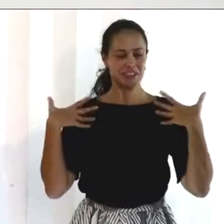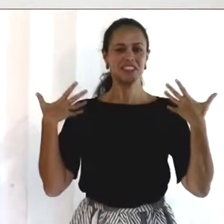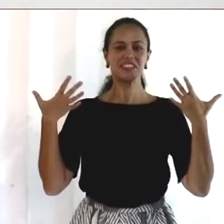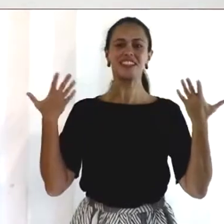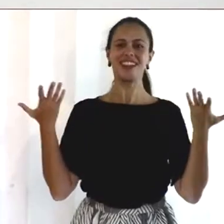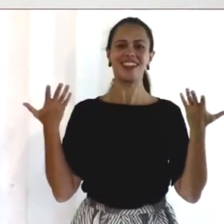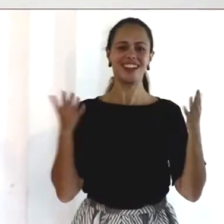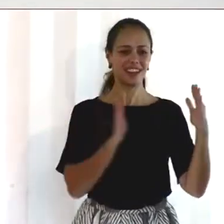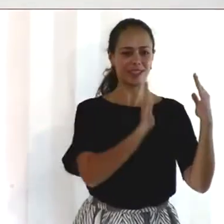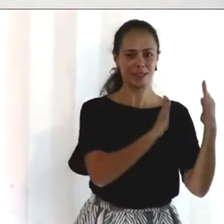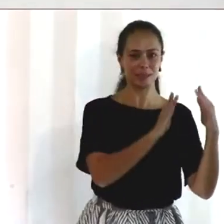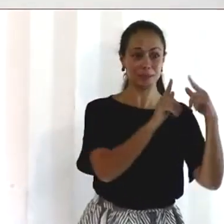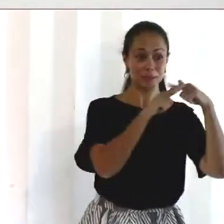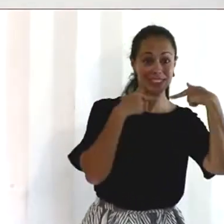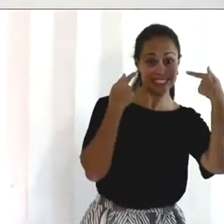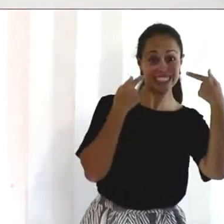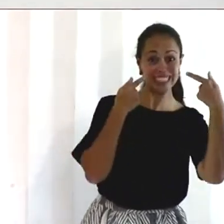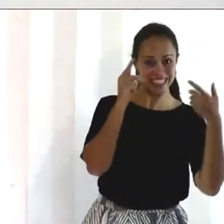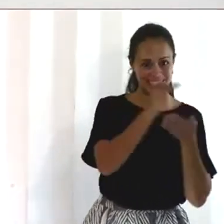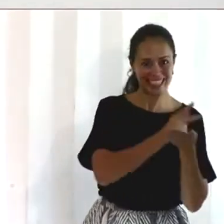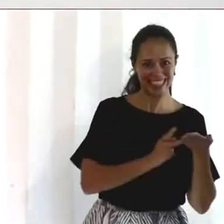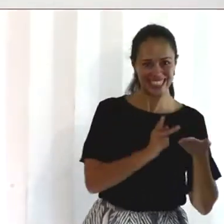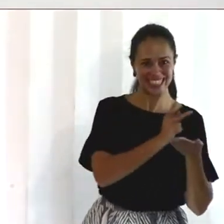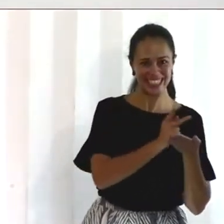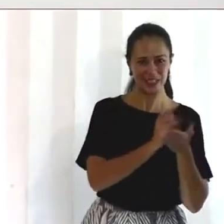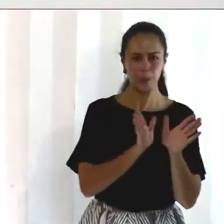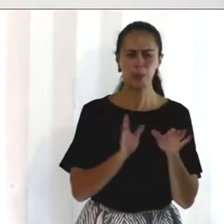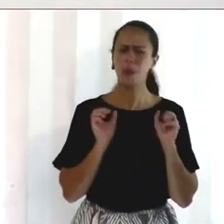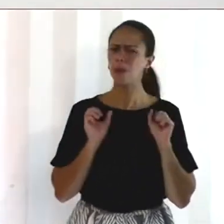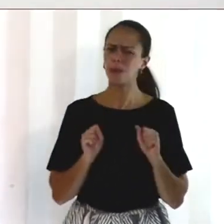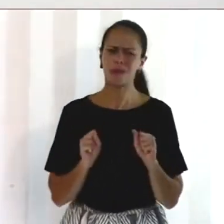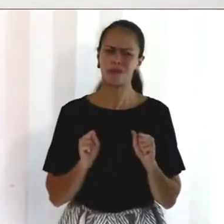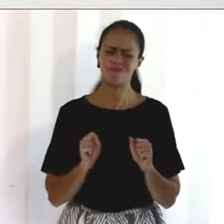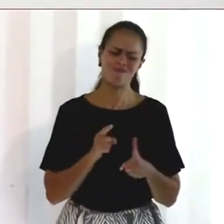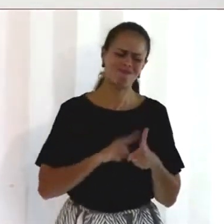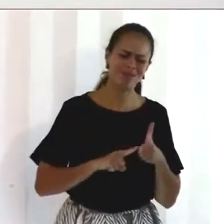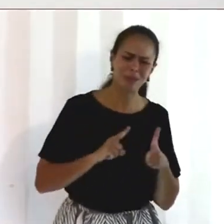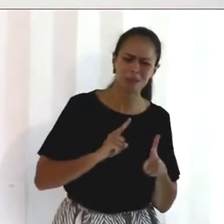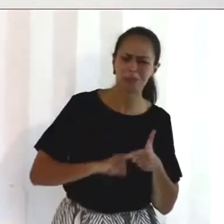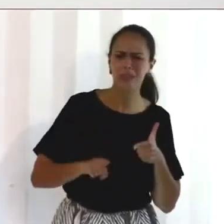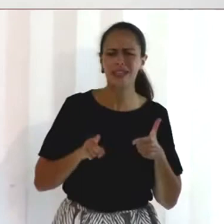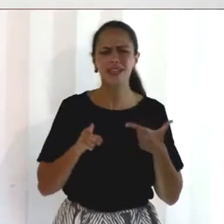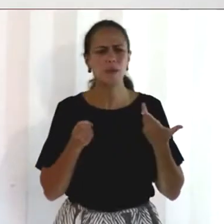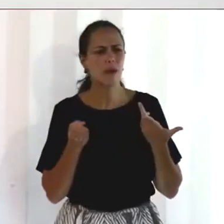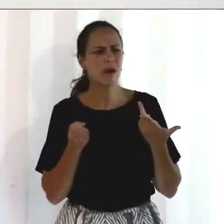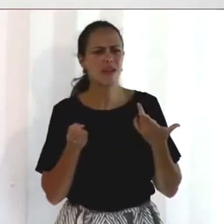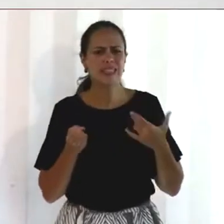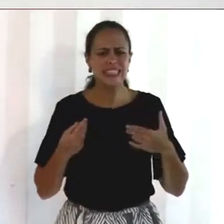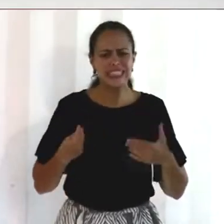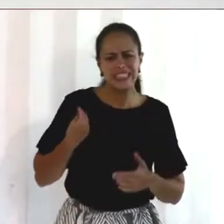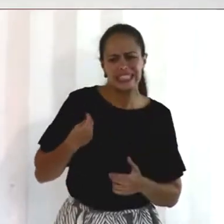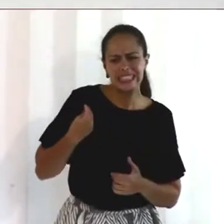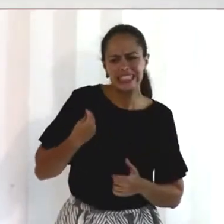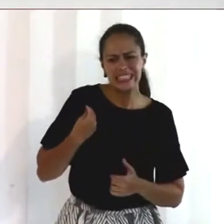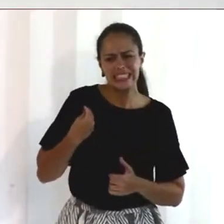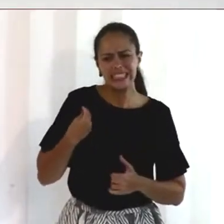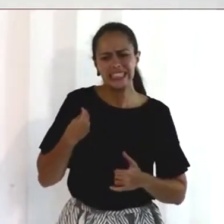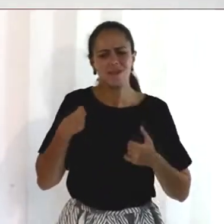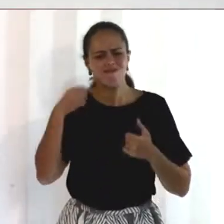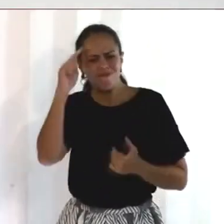muitas tribulações, podemos, mas em tudo somos bem-aventurados. A palavra bem-aventurado quer dizer